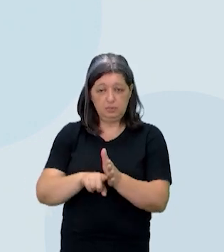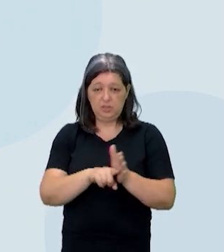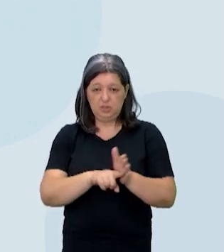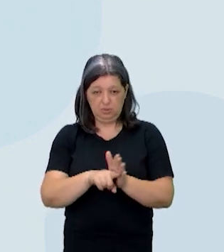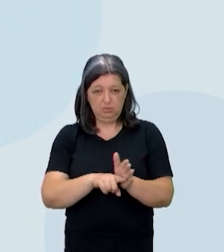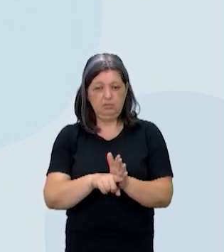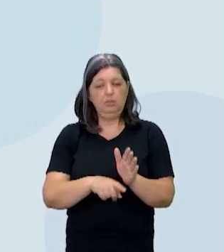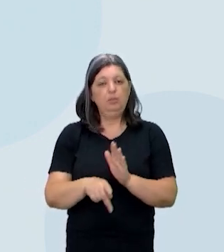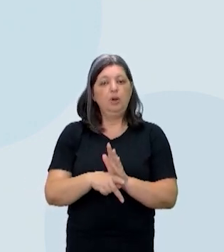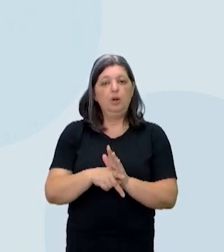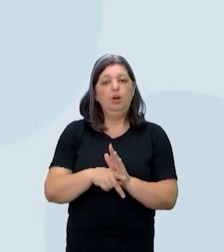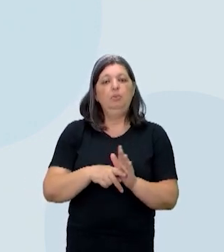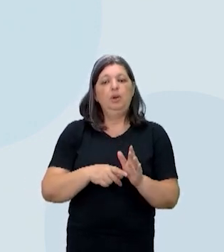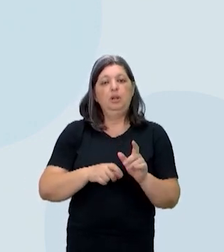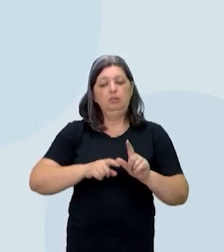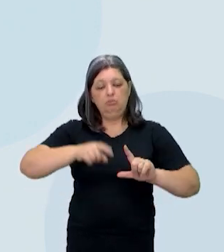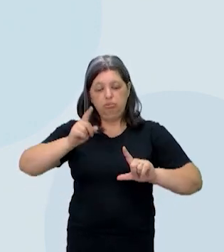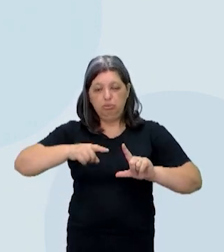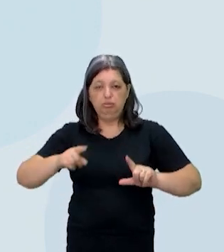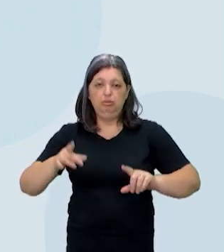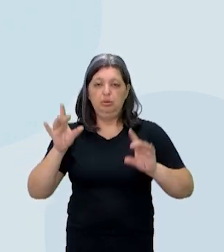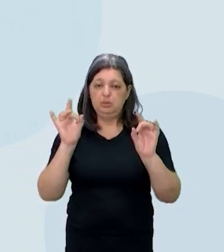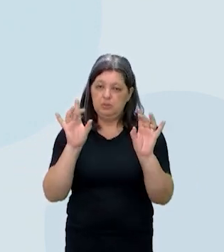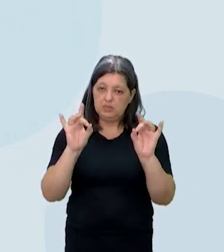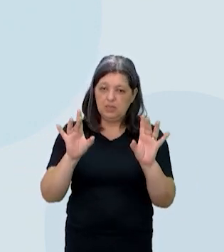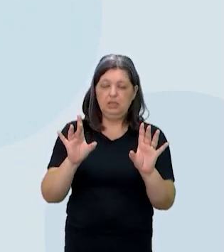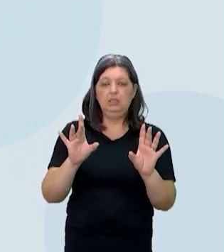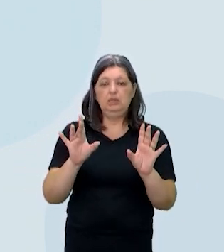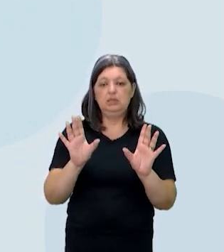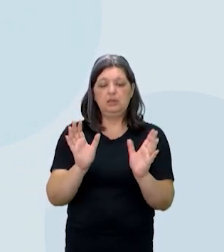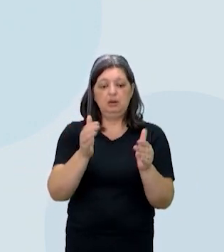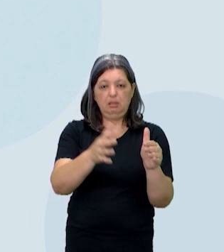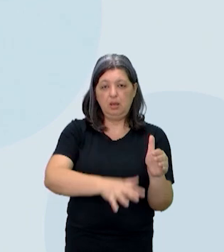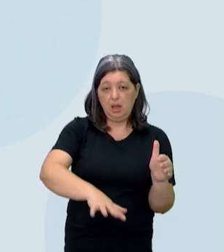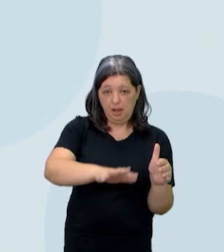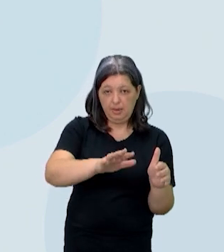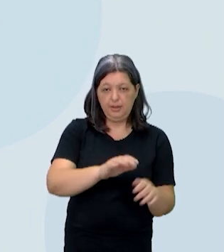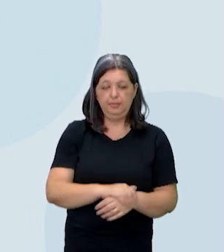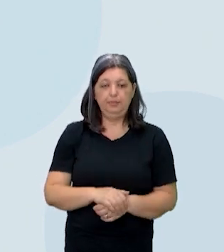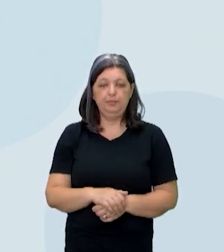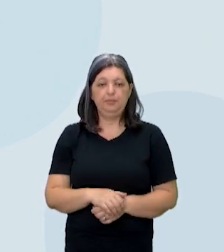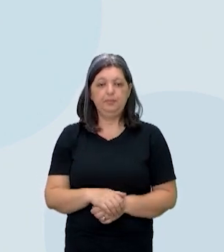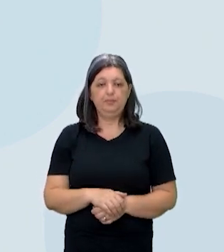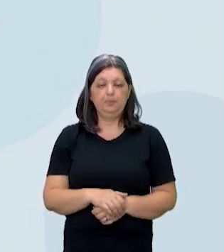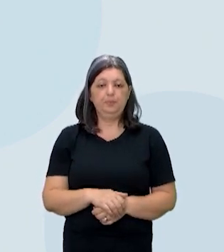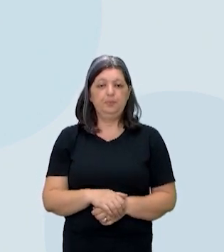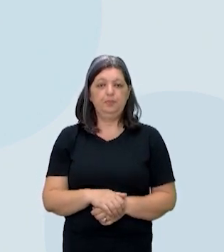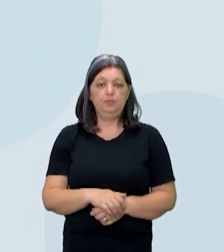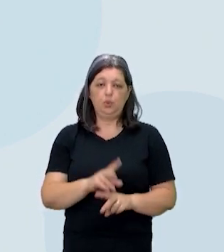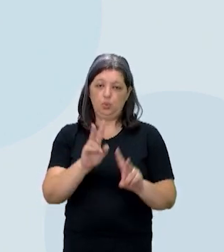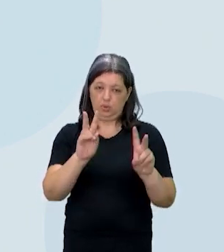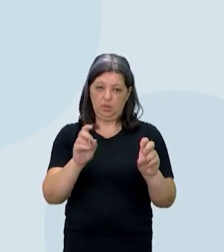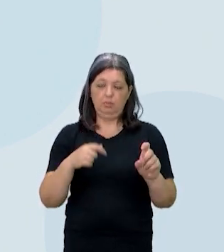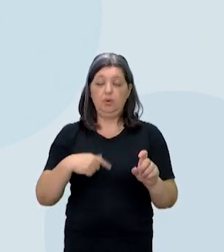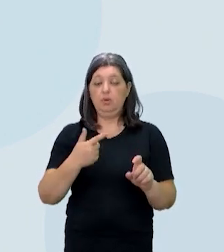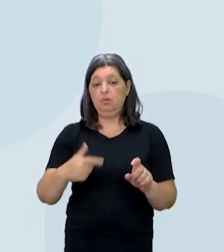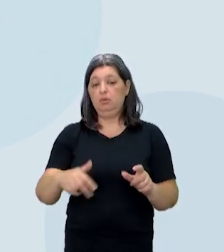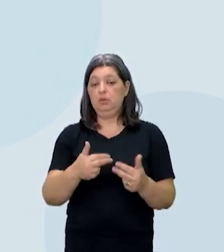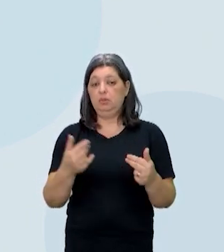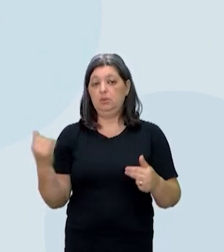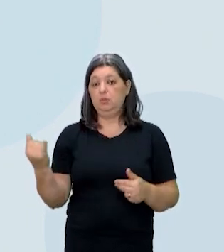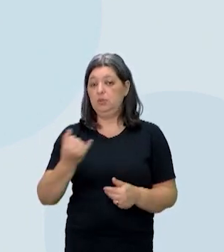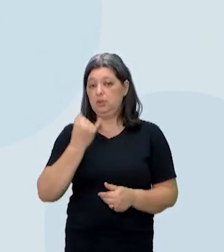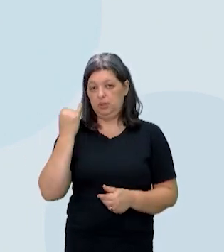de dados, de especialista no assunto, né? Então, eu vou pedir para trazer a tela para mim, para eu falar uma coisa bem